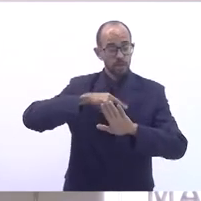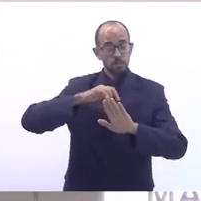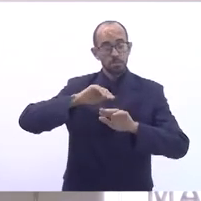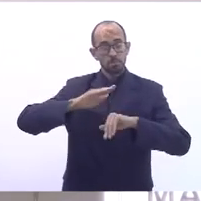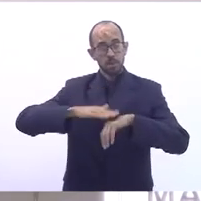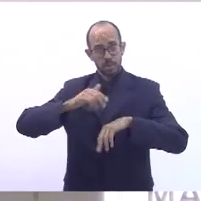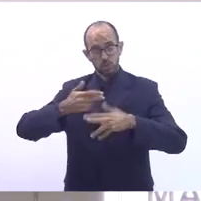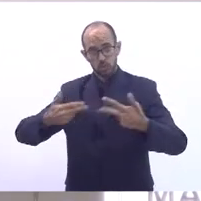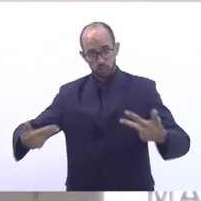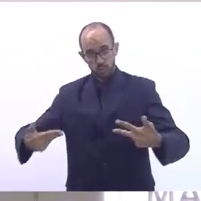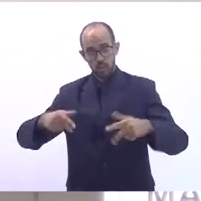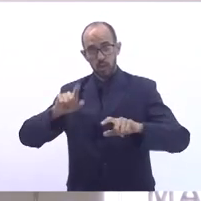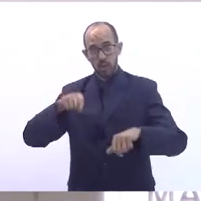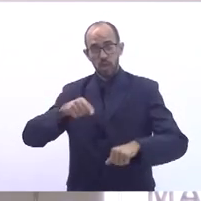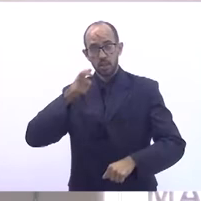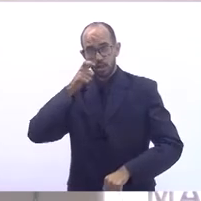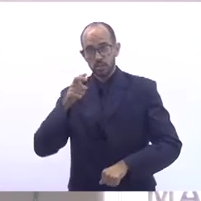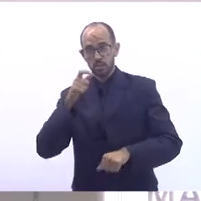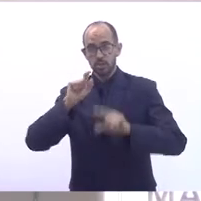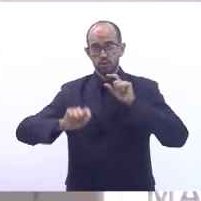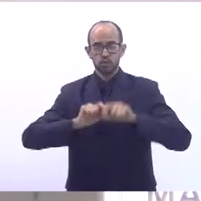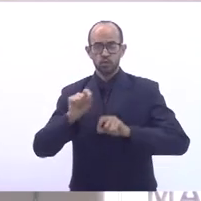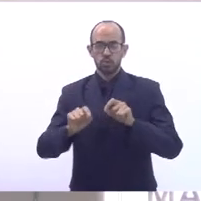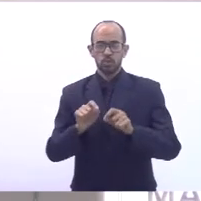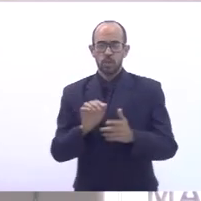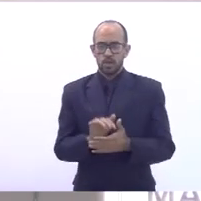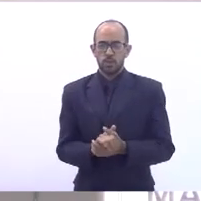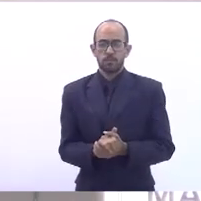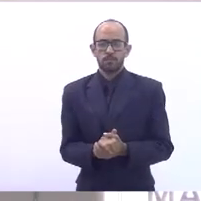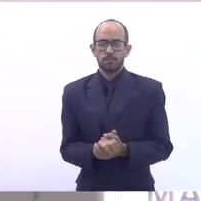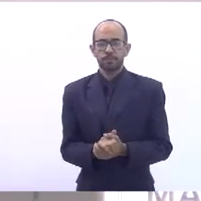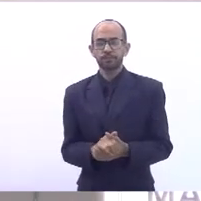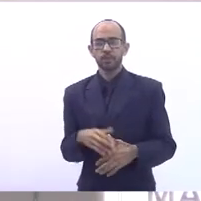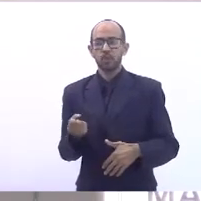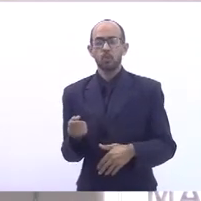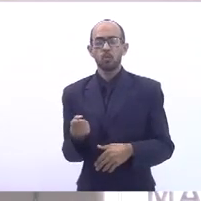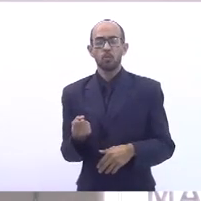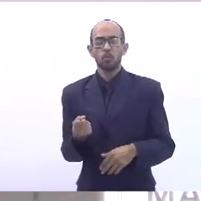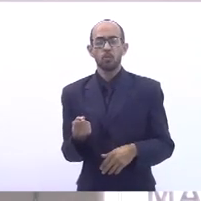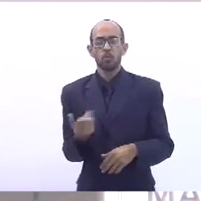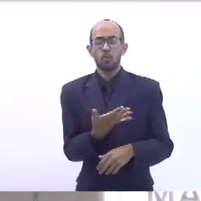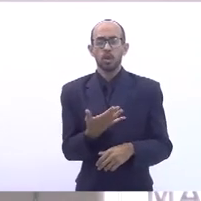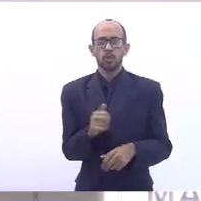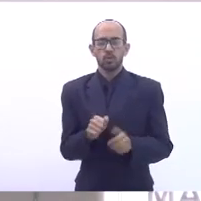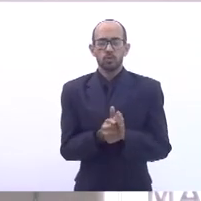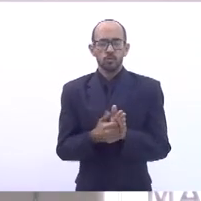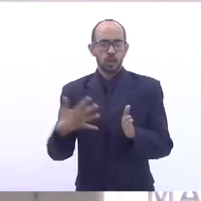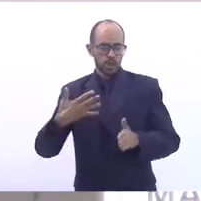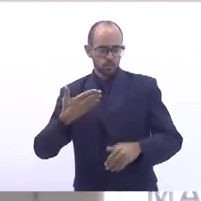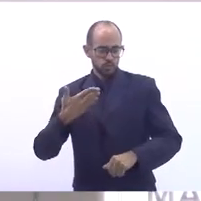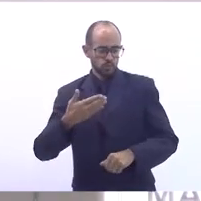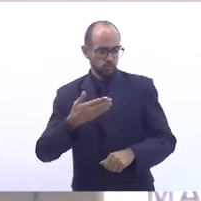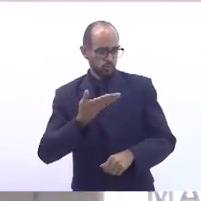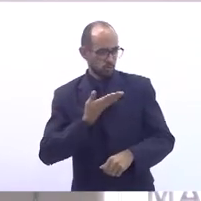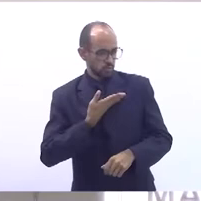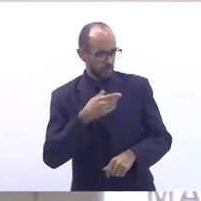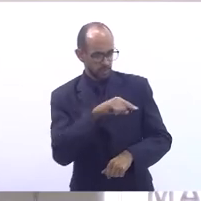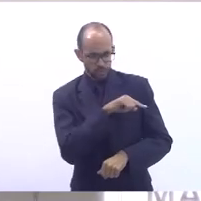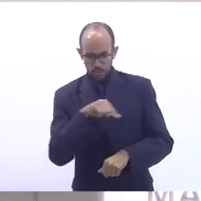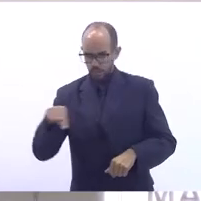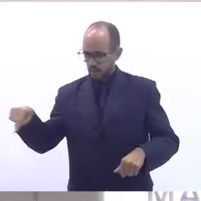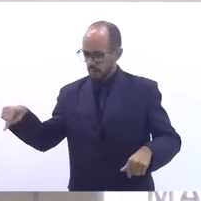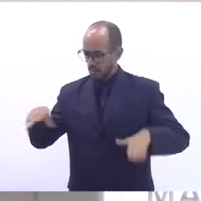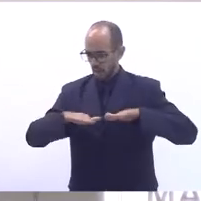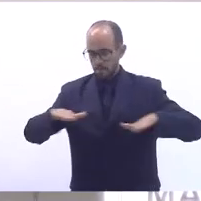eu acho achei interessante né quando tivesse companheiros aqui da mesa trataram